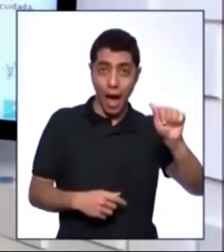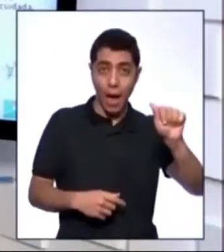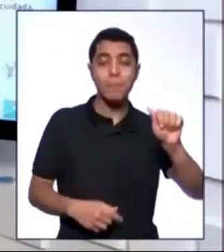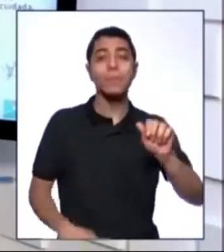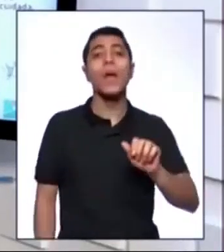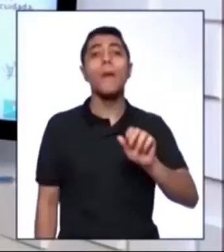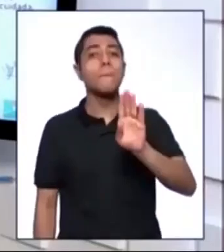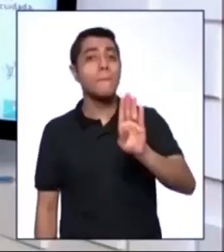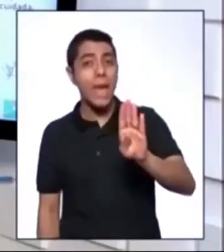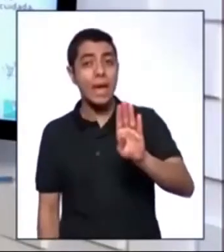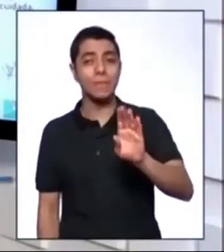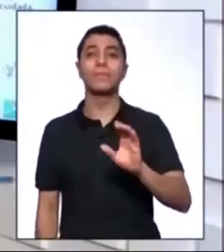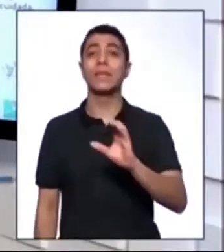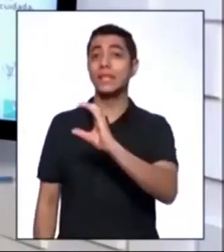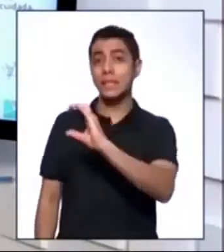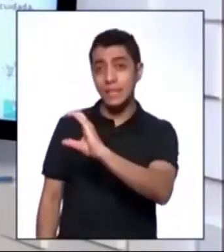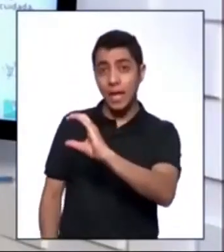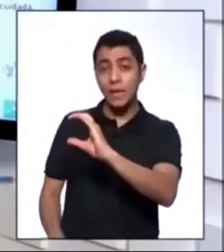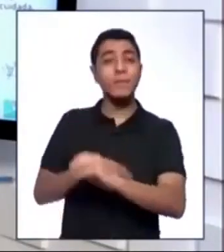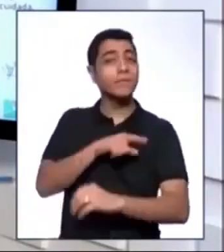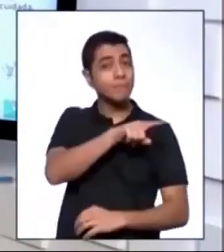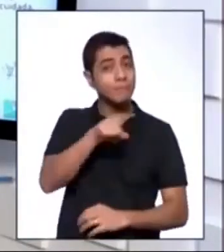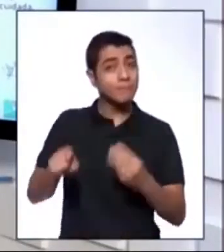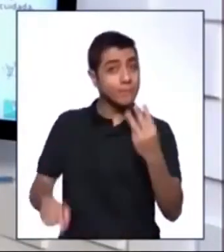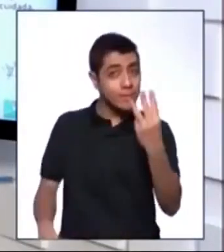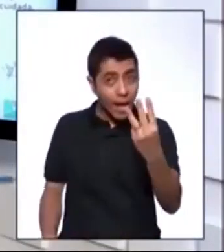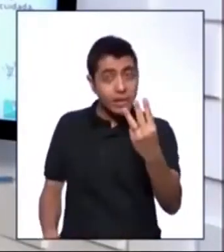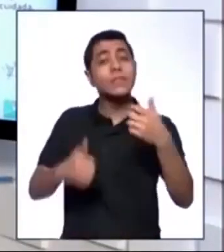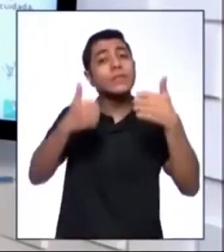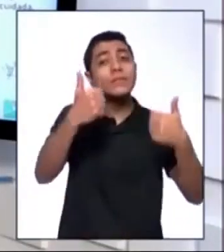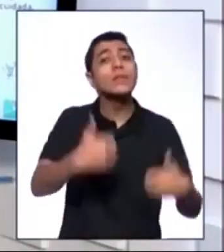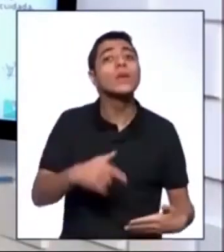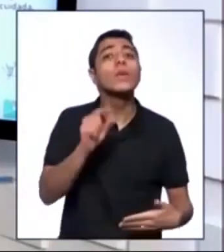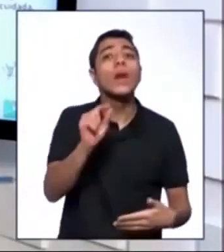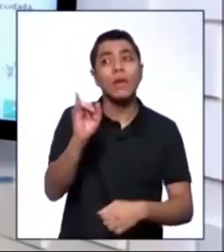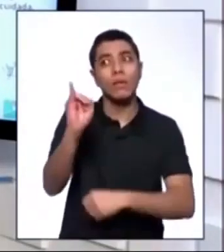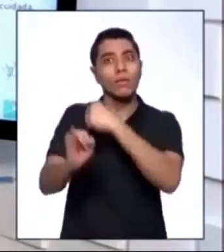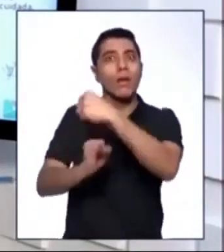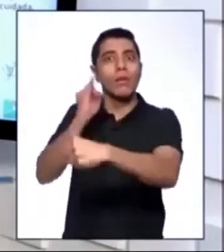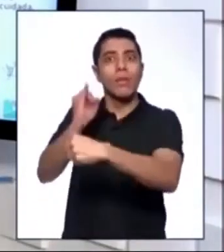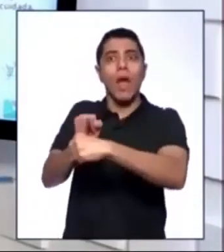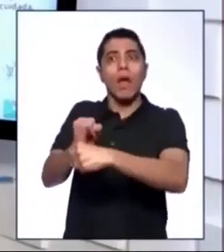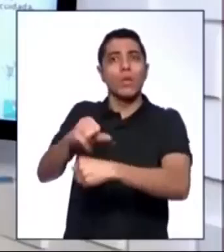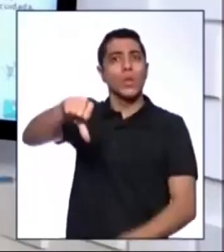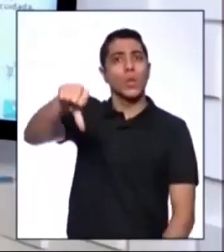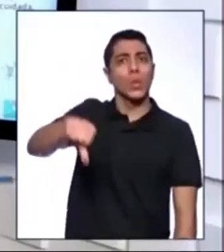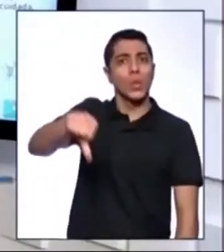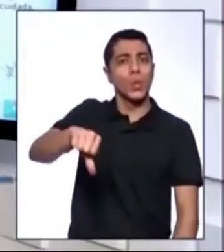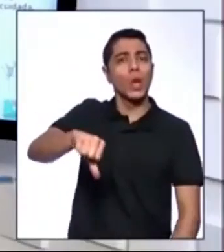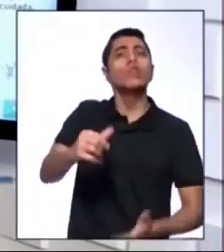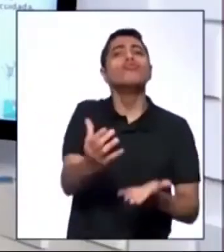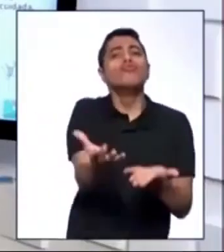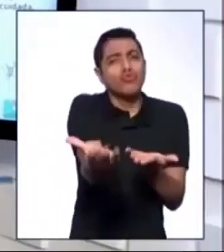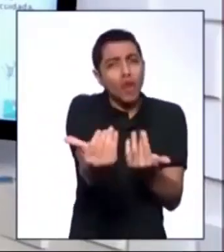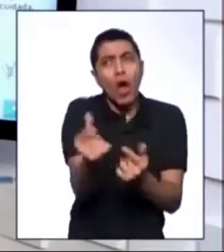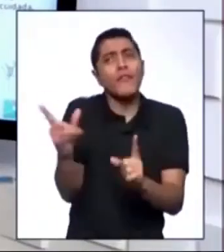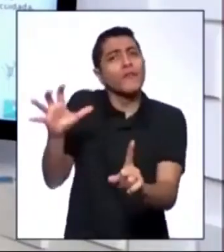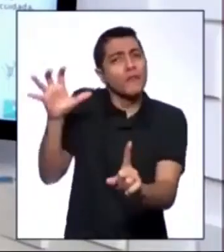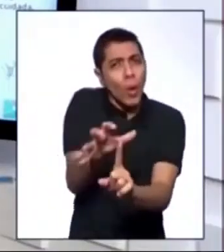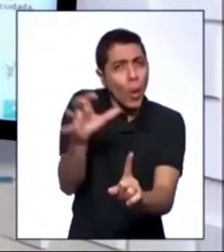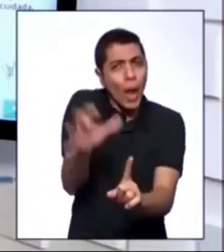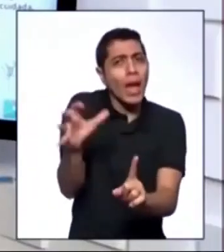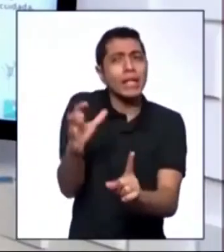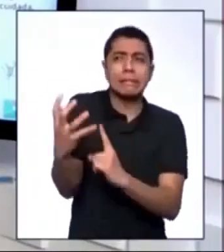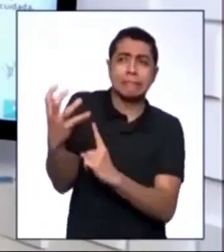C, elas falam dessas situações de que a internet é uma influência na vida do jovem que pode